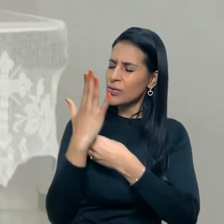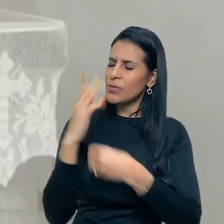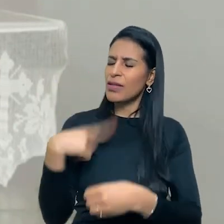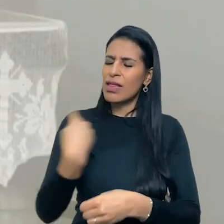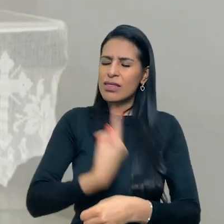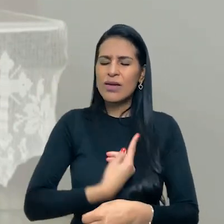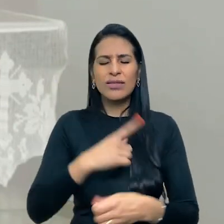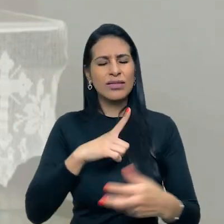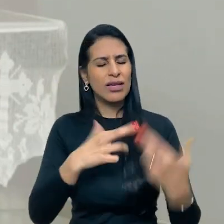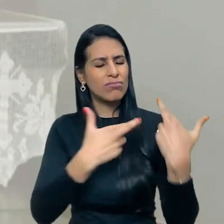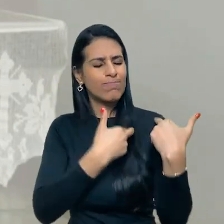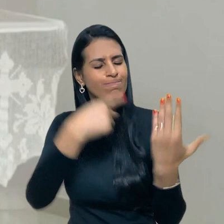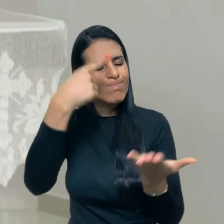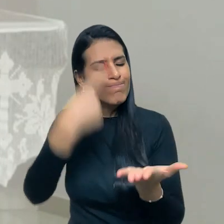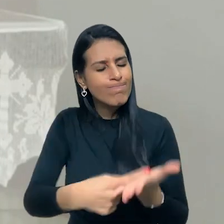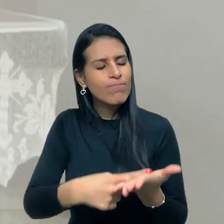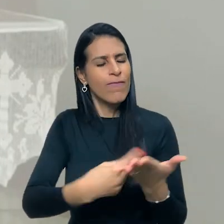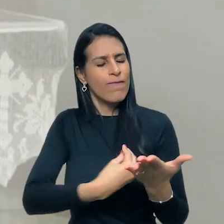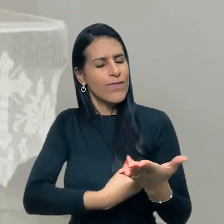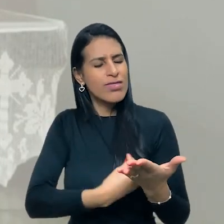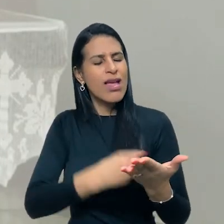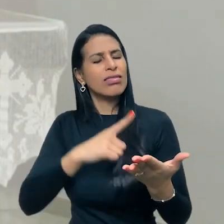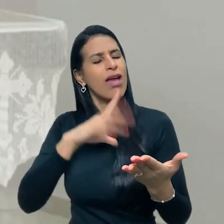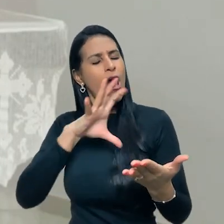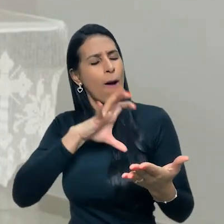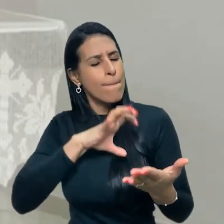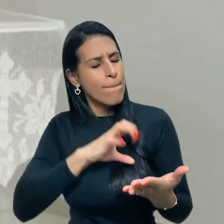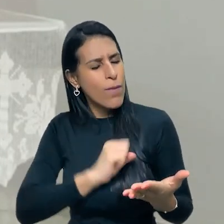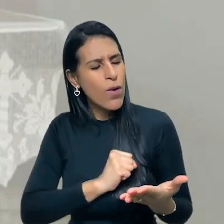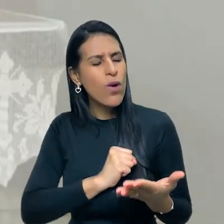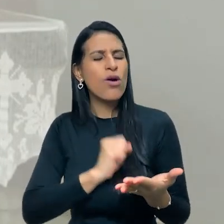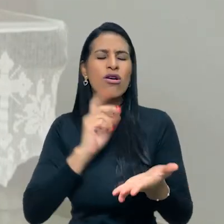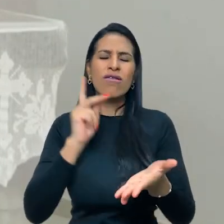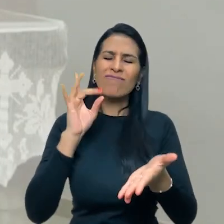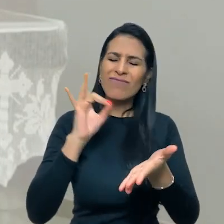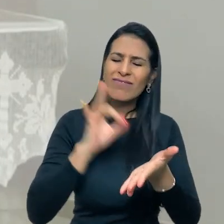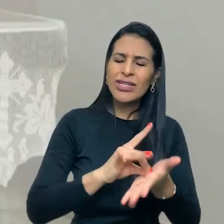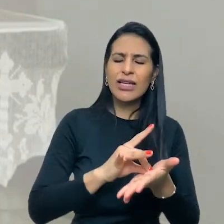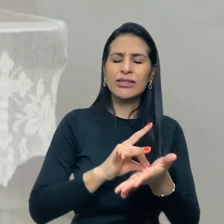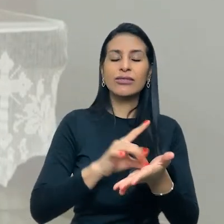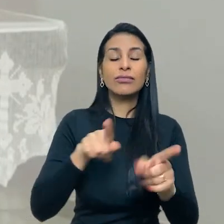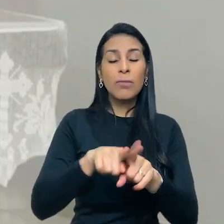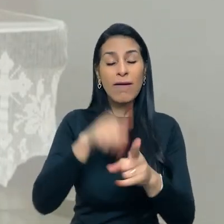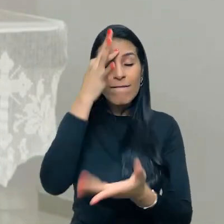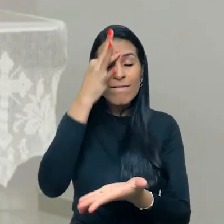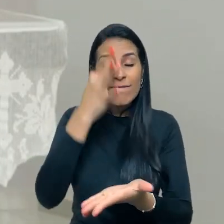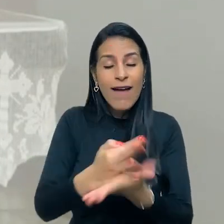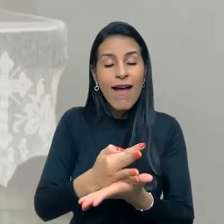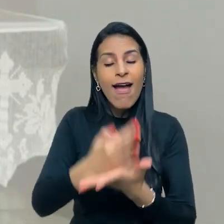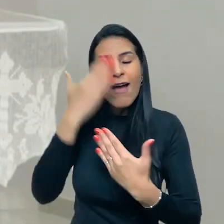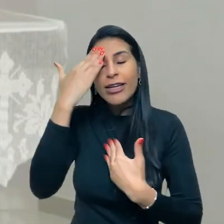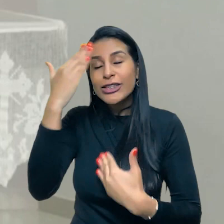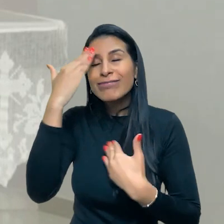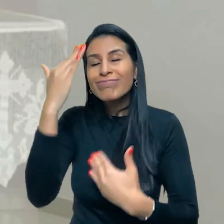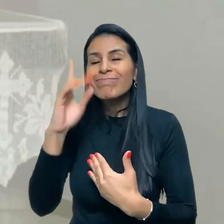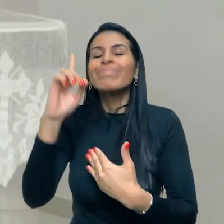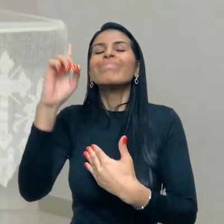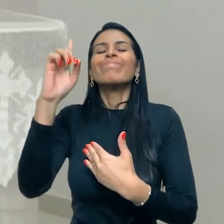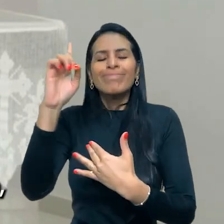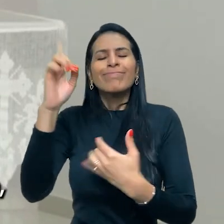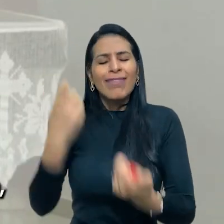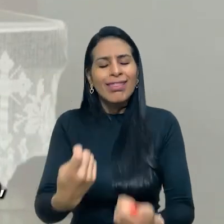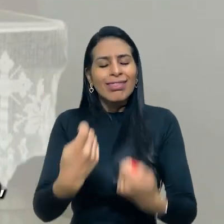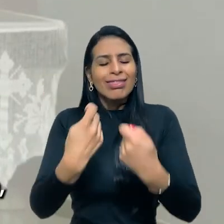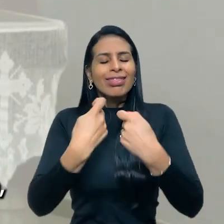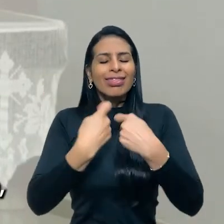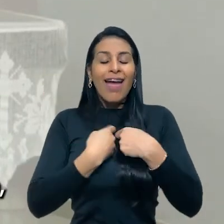o compromisso da vivência do amor de fato e de verdade. Que a fé e a gratidão a Ti nos